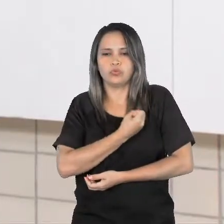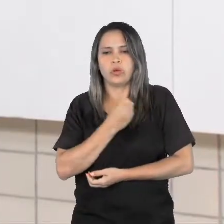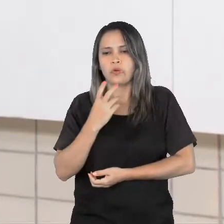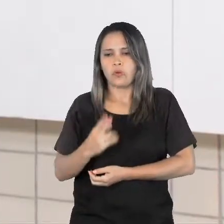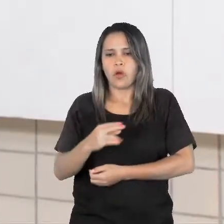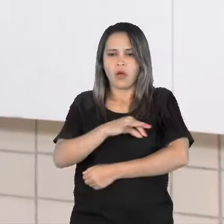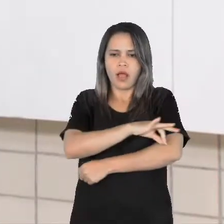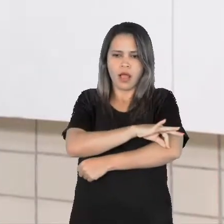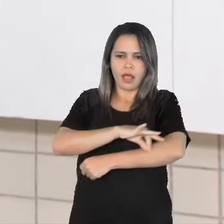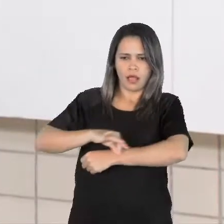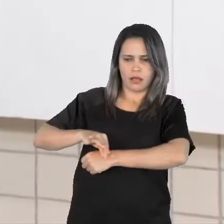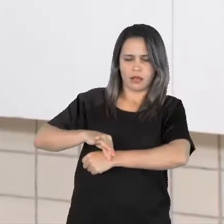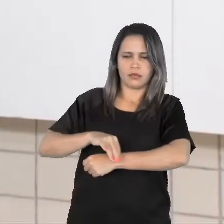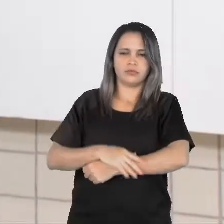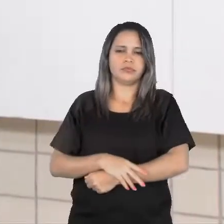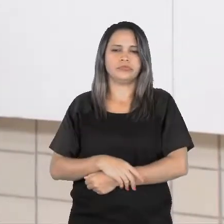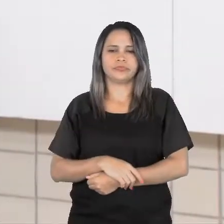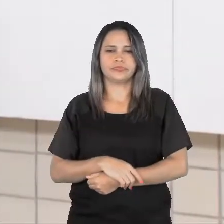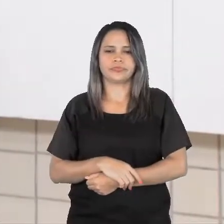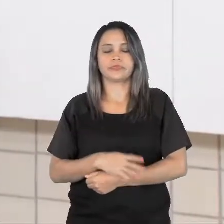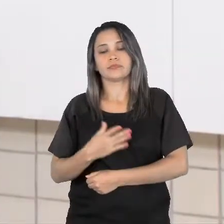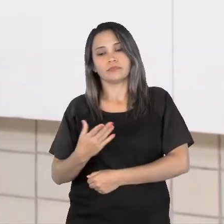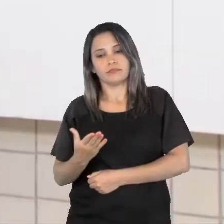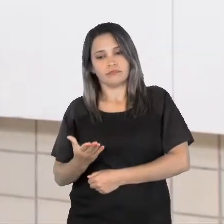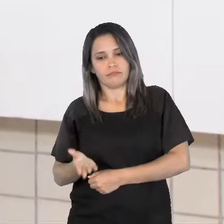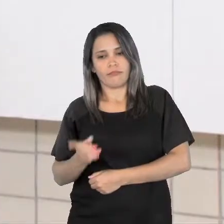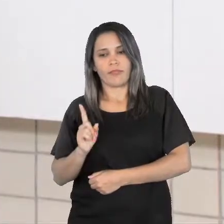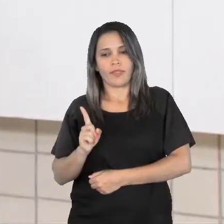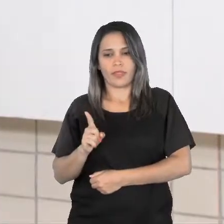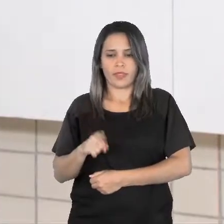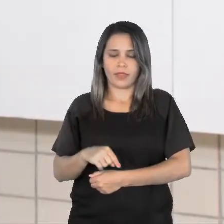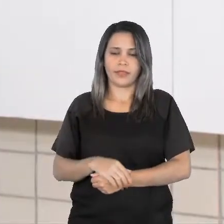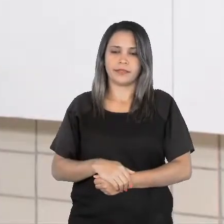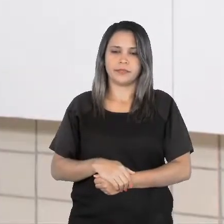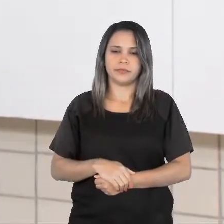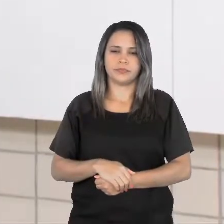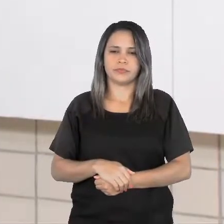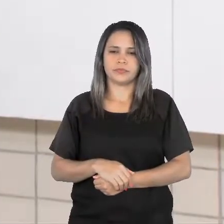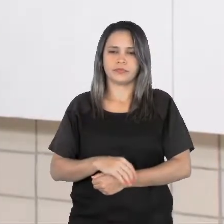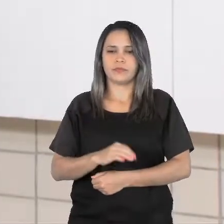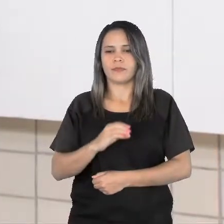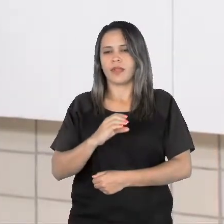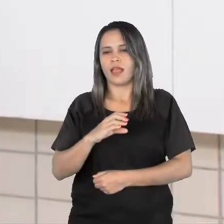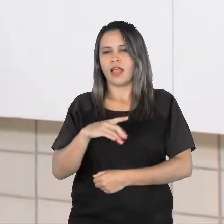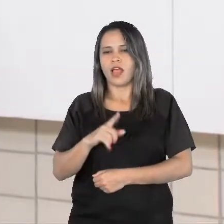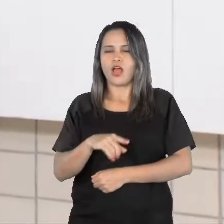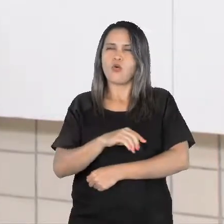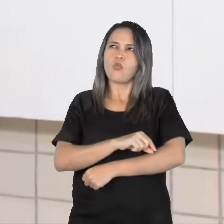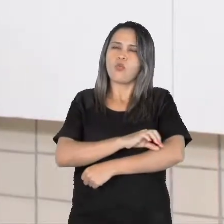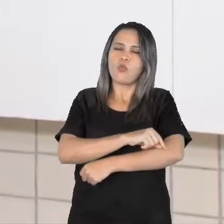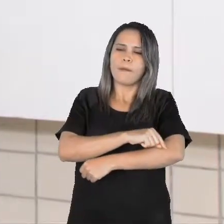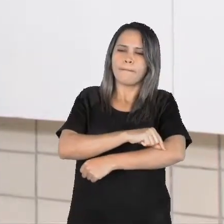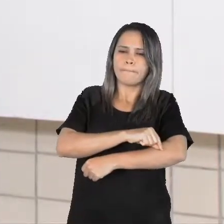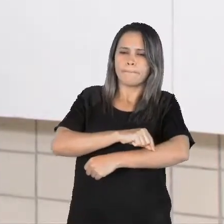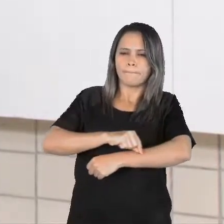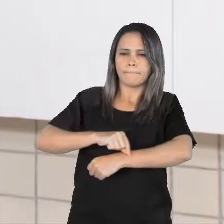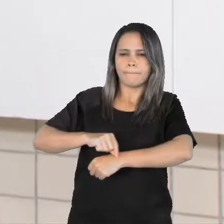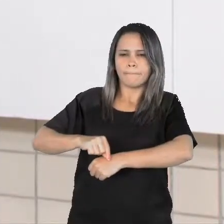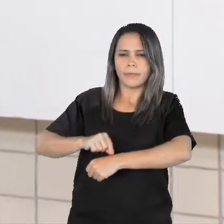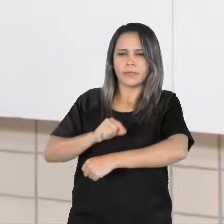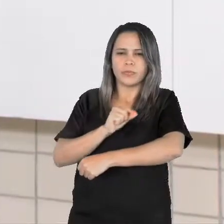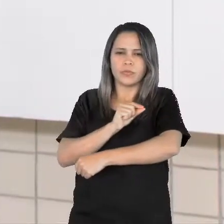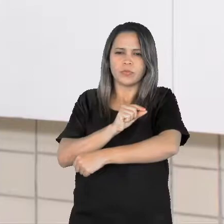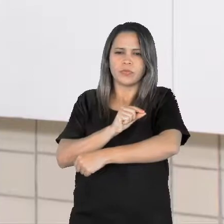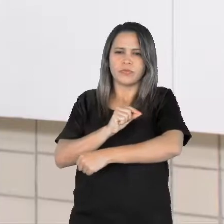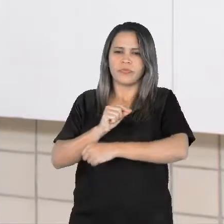régua, né? Ela é considerada uma centígrada, né? Uma medida centígrada, porque